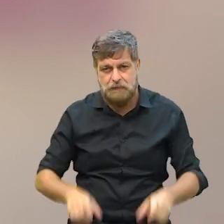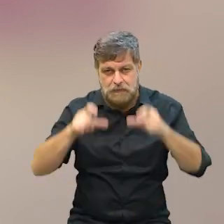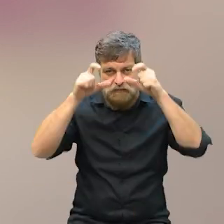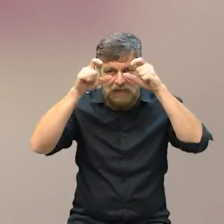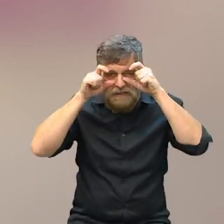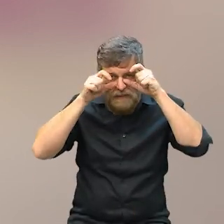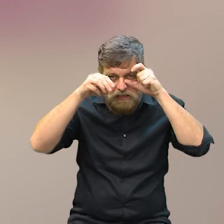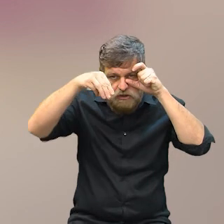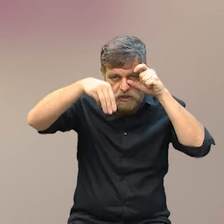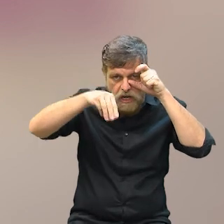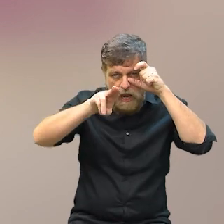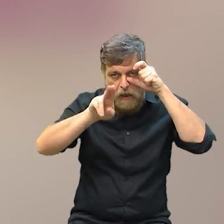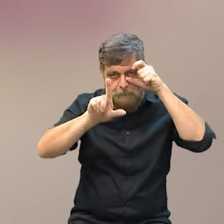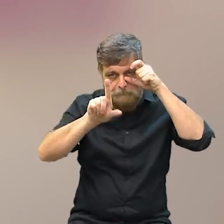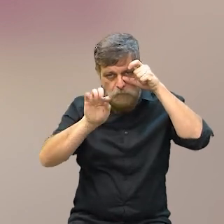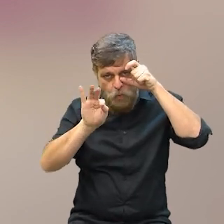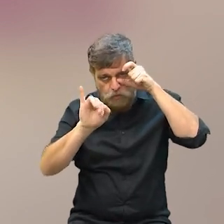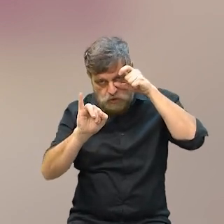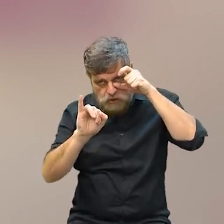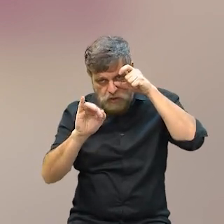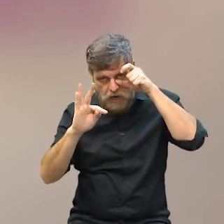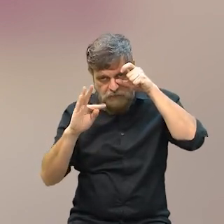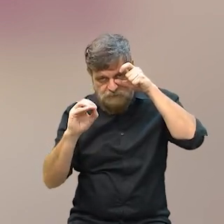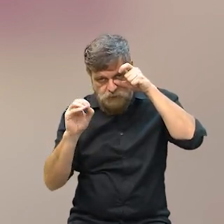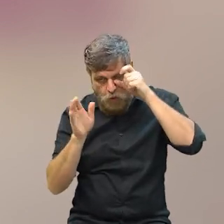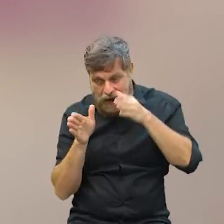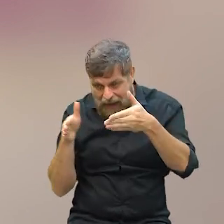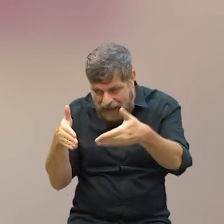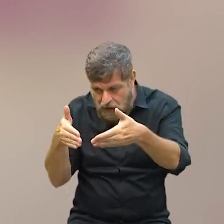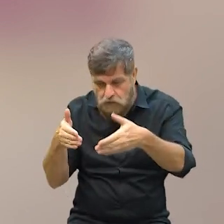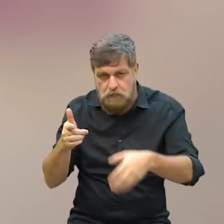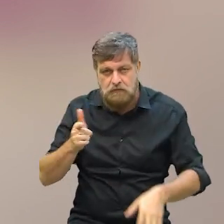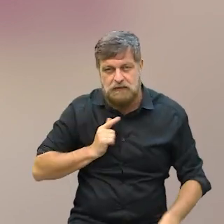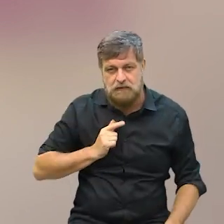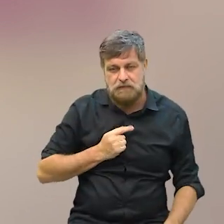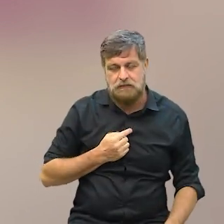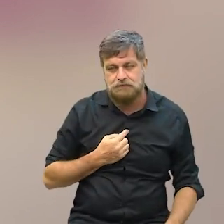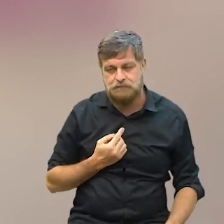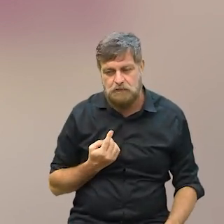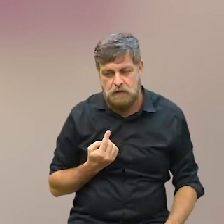lentes multifocais intraoculares, mas essas lentes também têm que ser muito bem